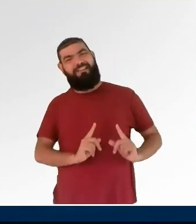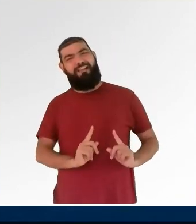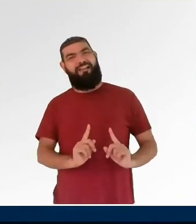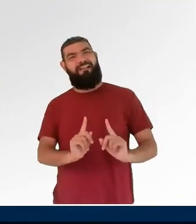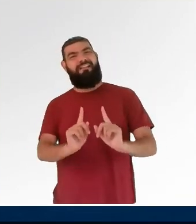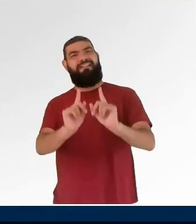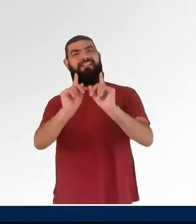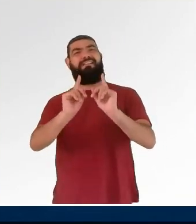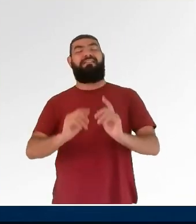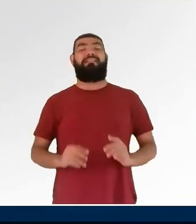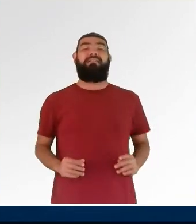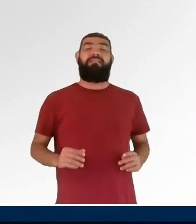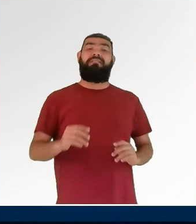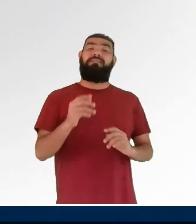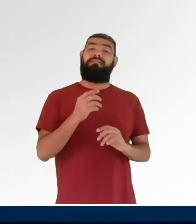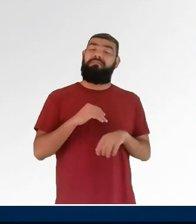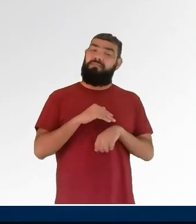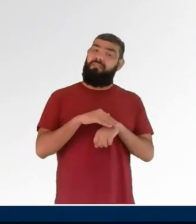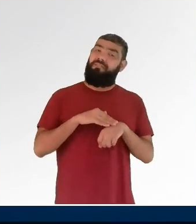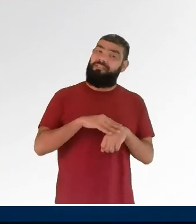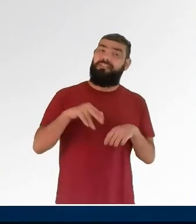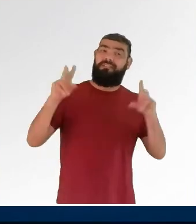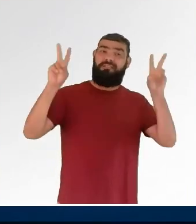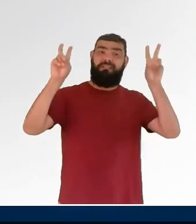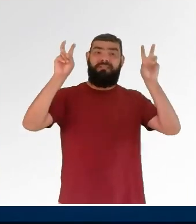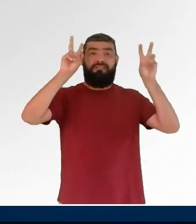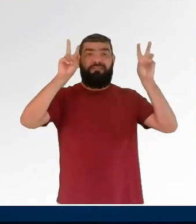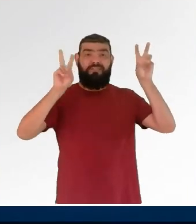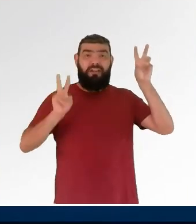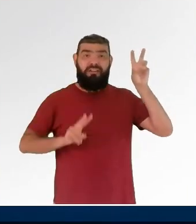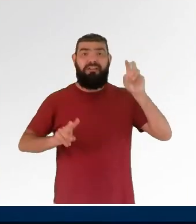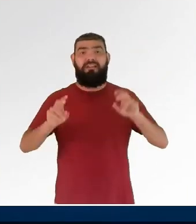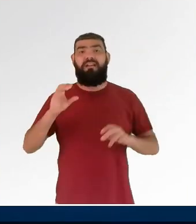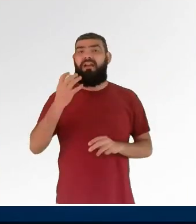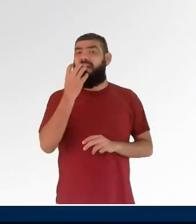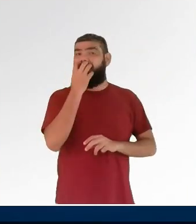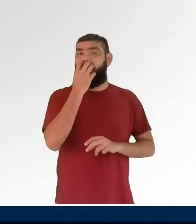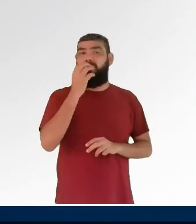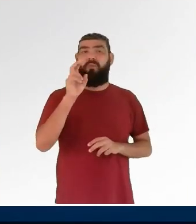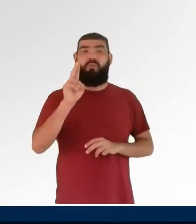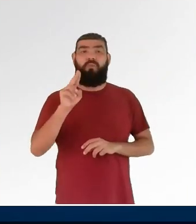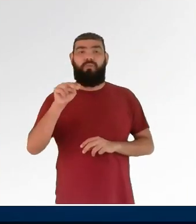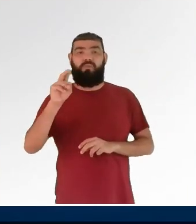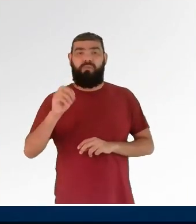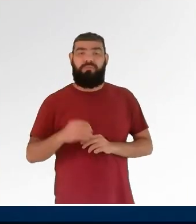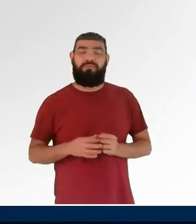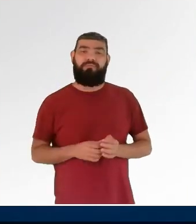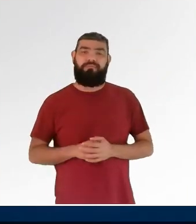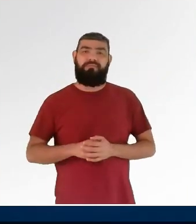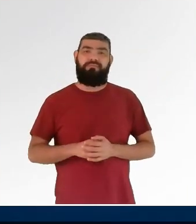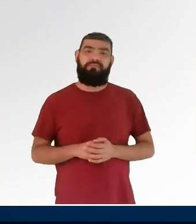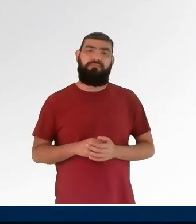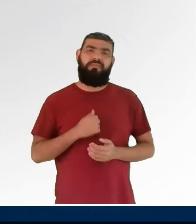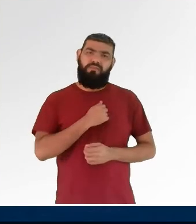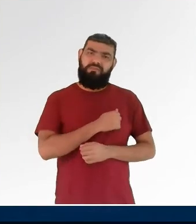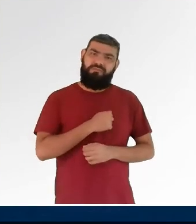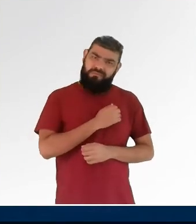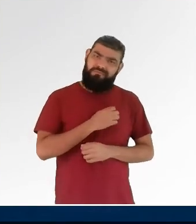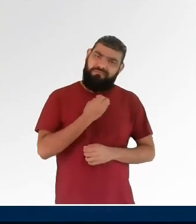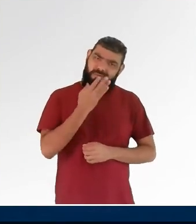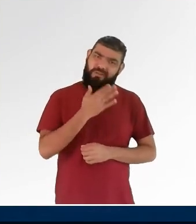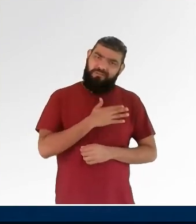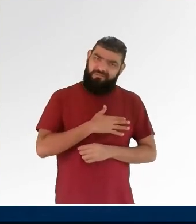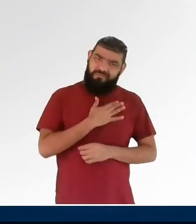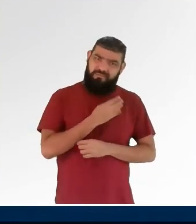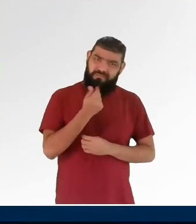Uno. Gostou da história do Uno? O que trouxe para a tua vida ali a história do Uno? Não é? Muitos de